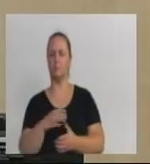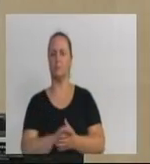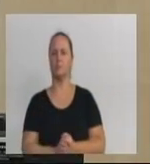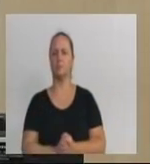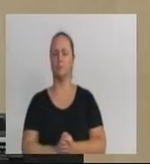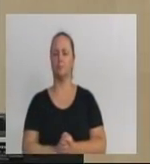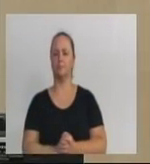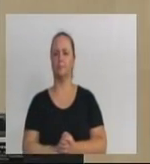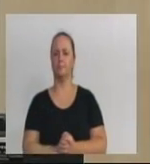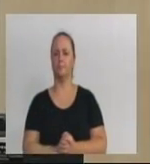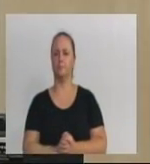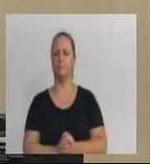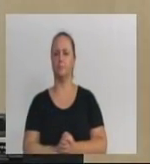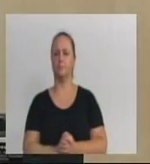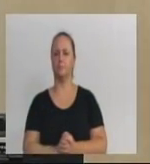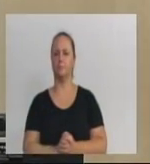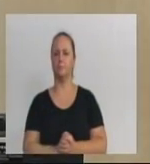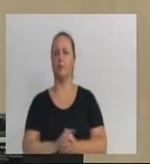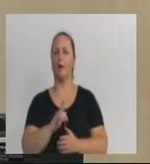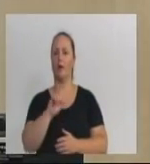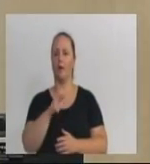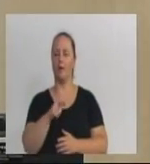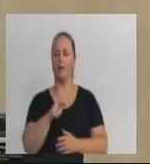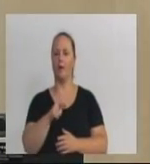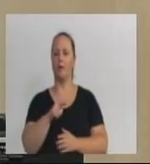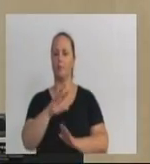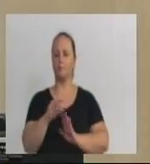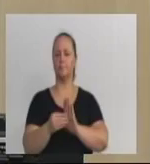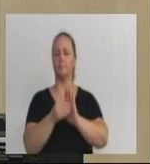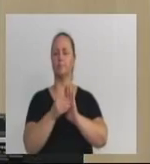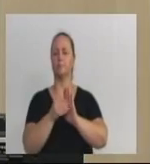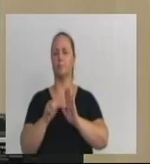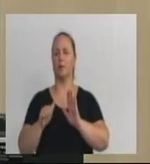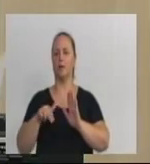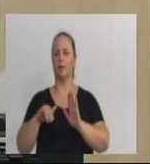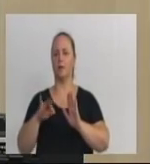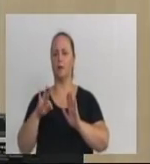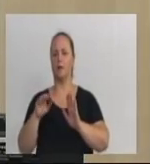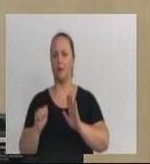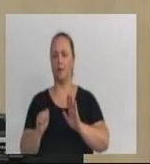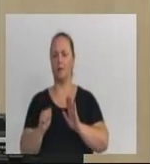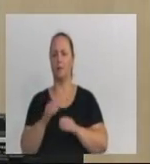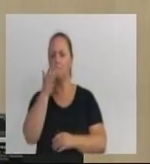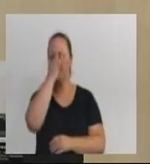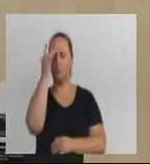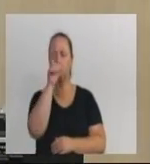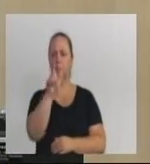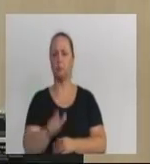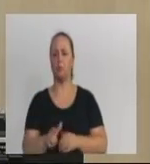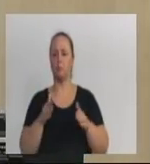Concede comenda municipal mérito Anita Garibaldi, a pessoa que especifica.